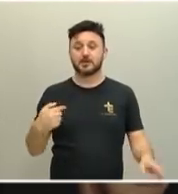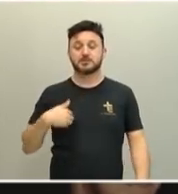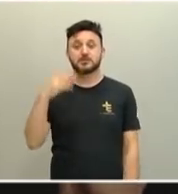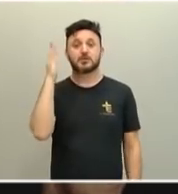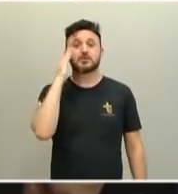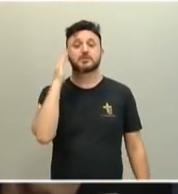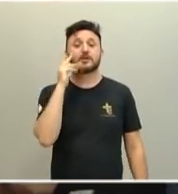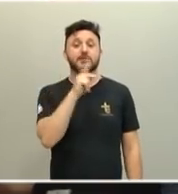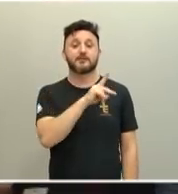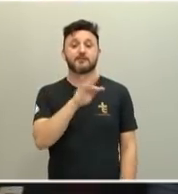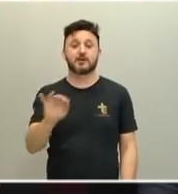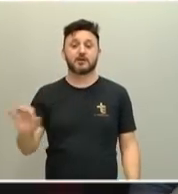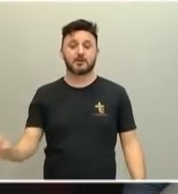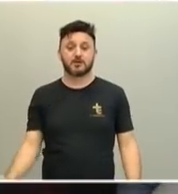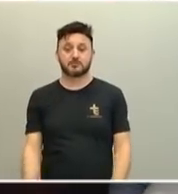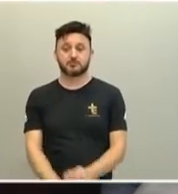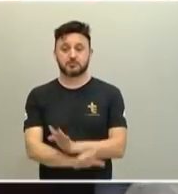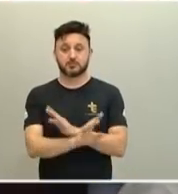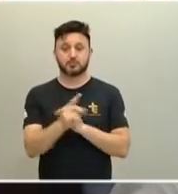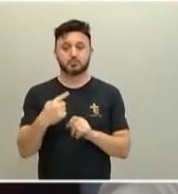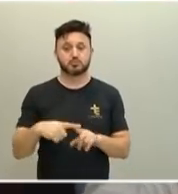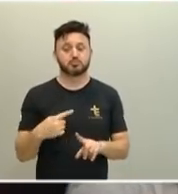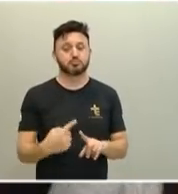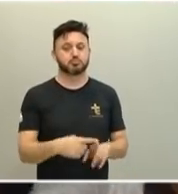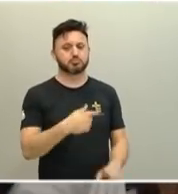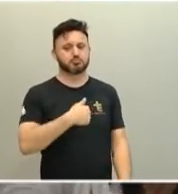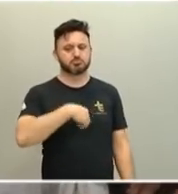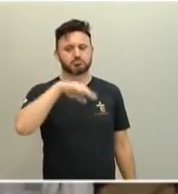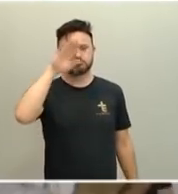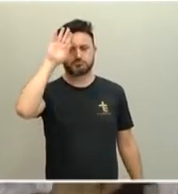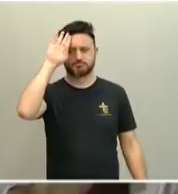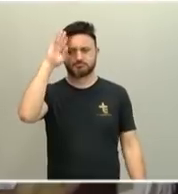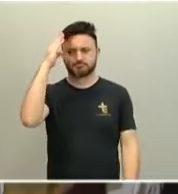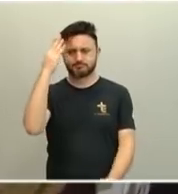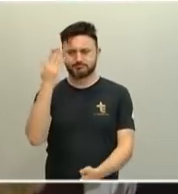vai passar. Eu vou confiar. Eu vou